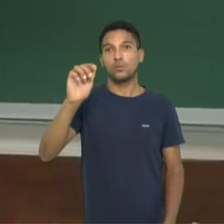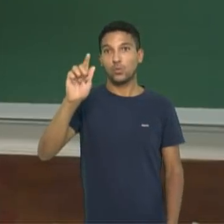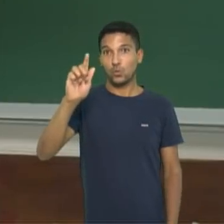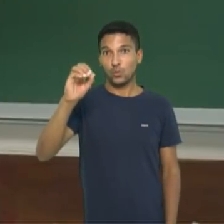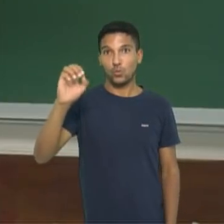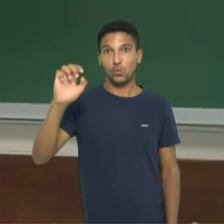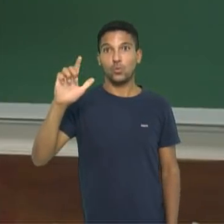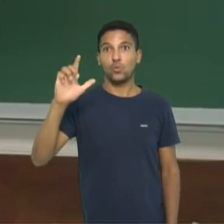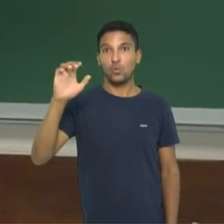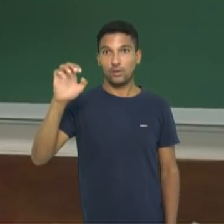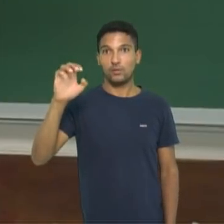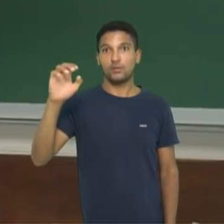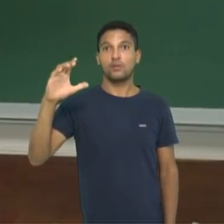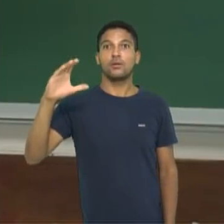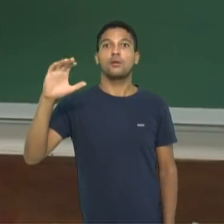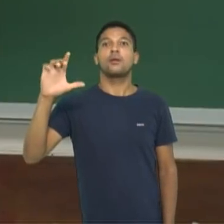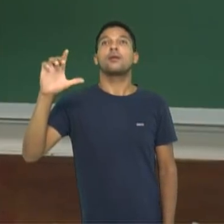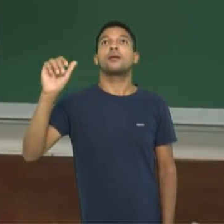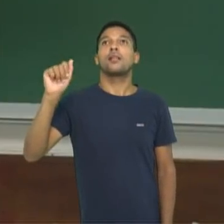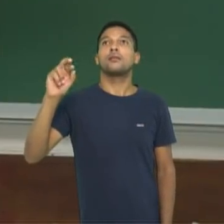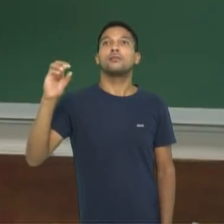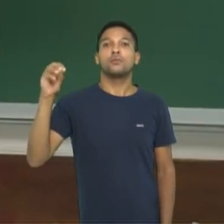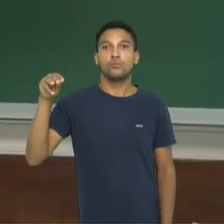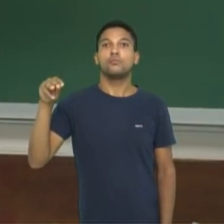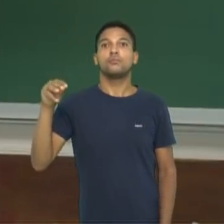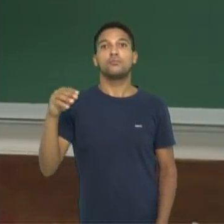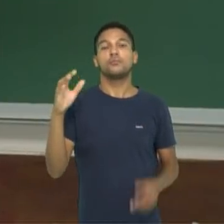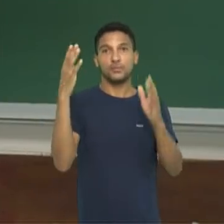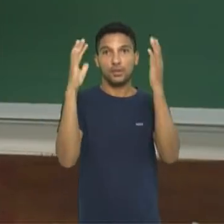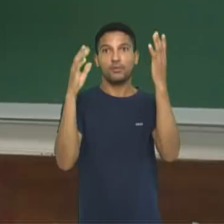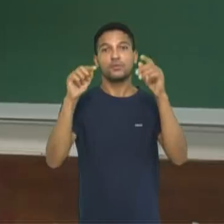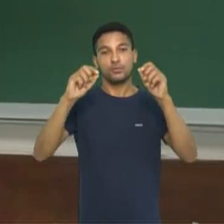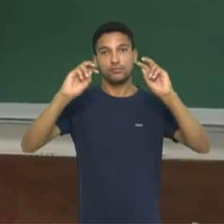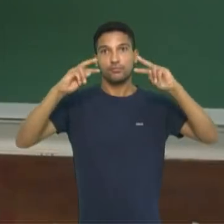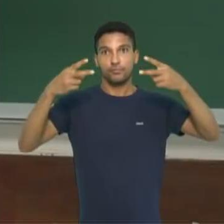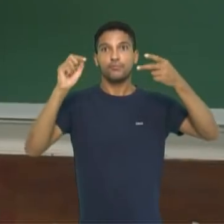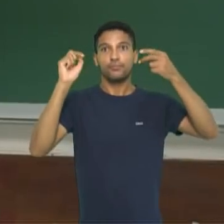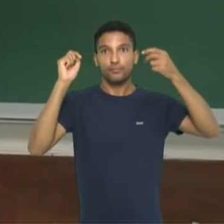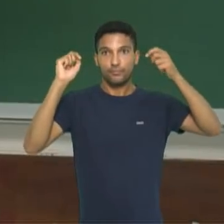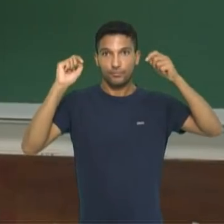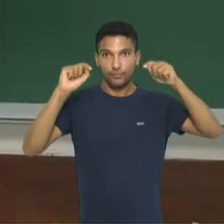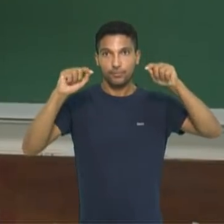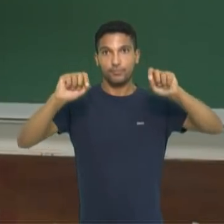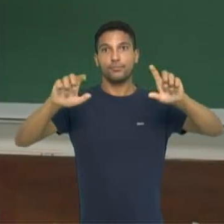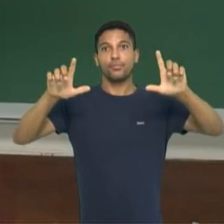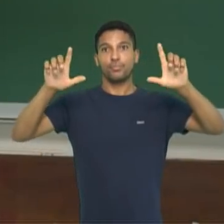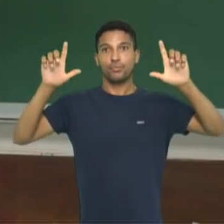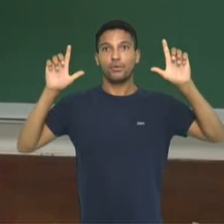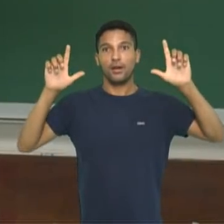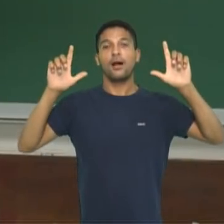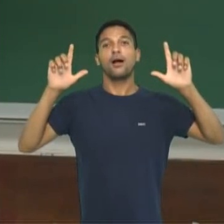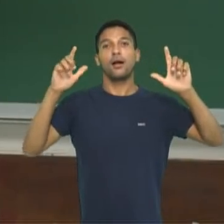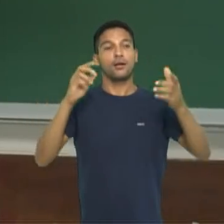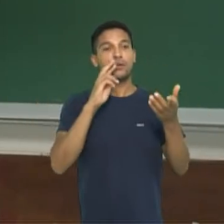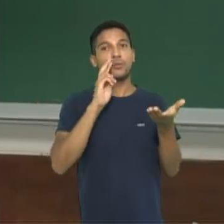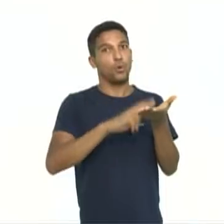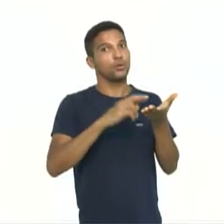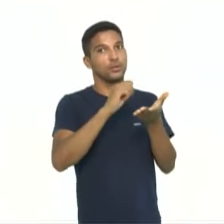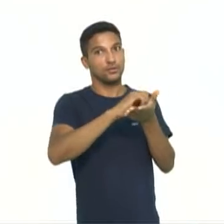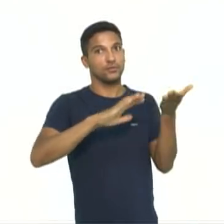formulário de questões, clicar no link para validar a presença de vocês, ok? Vamos ver aqui então quais são os objetivos da nossa